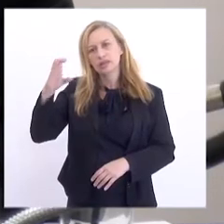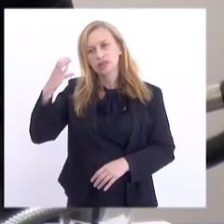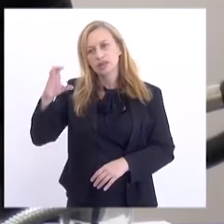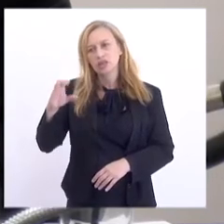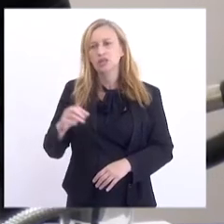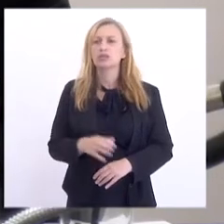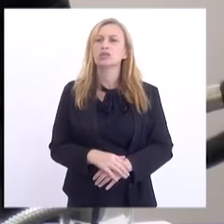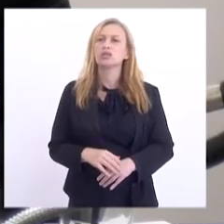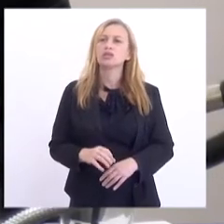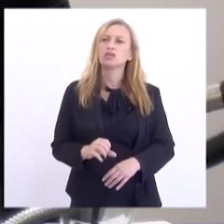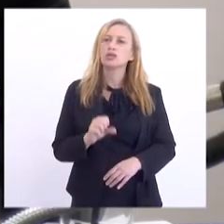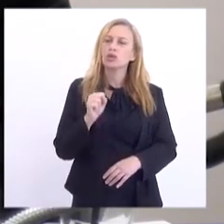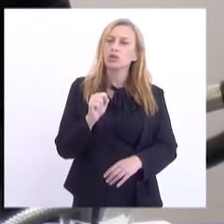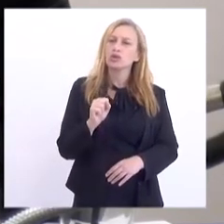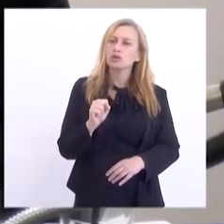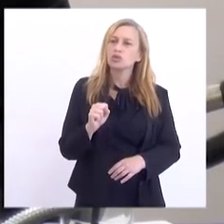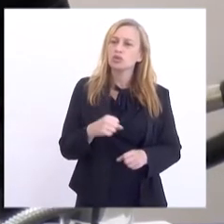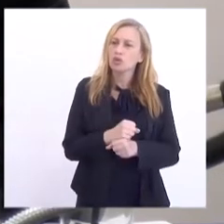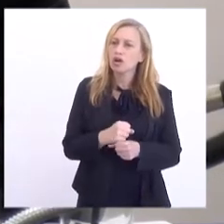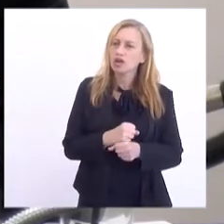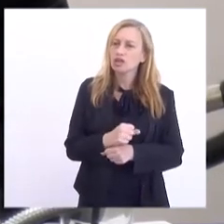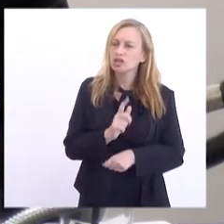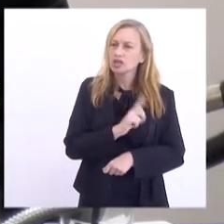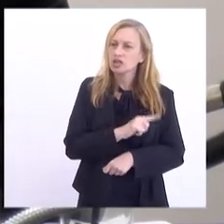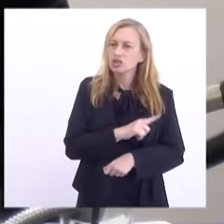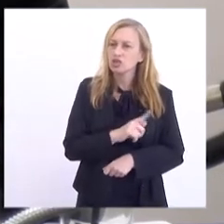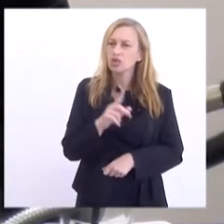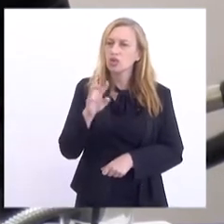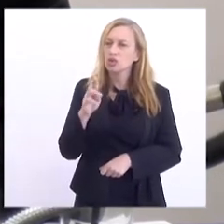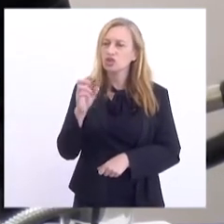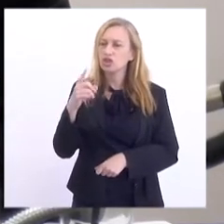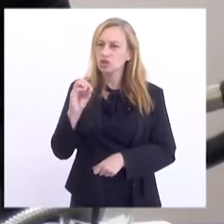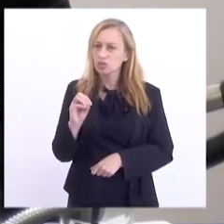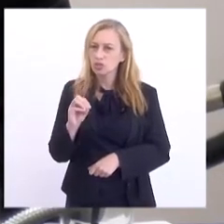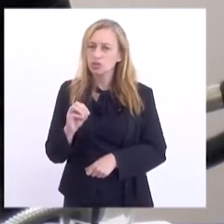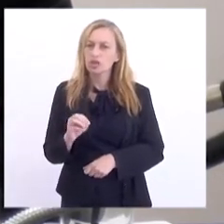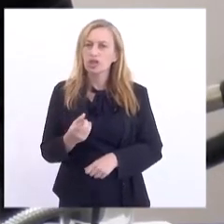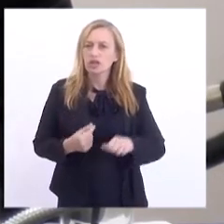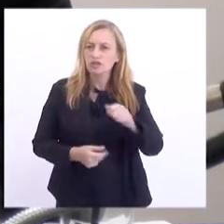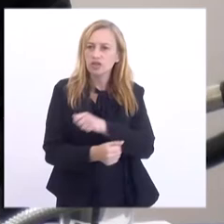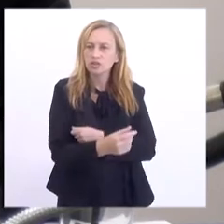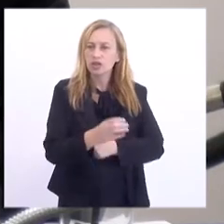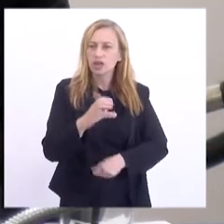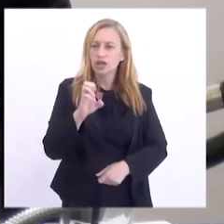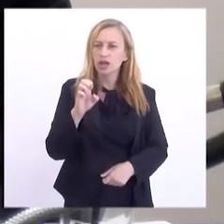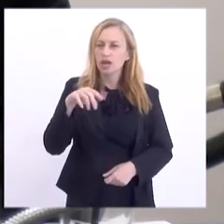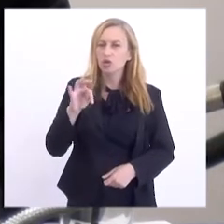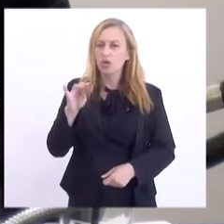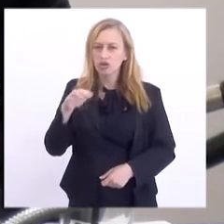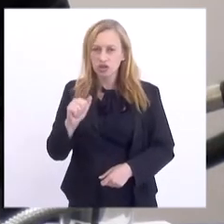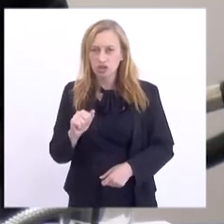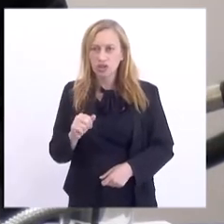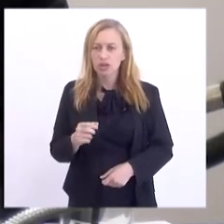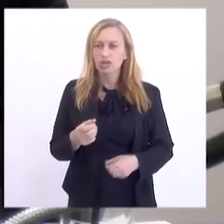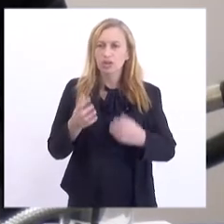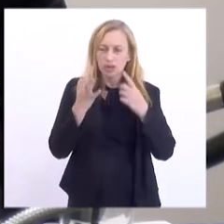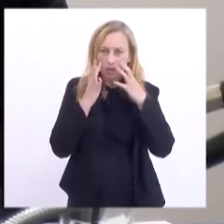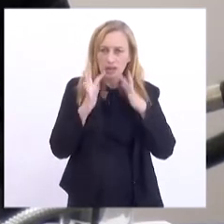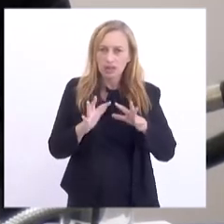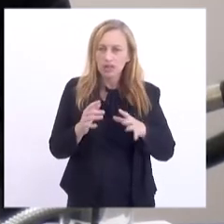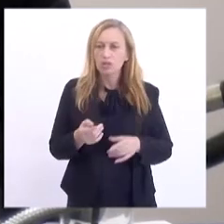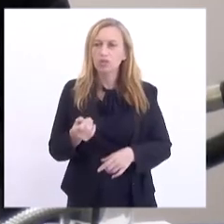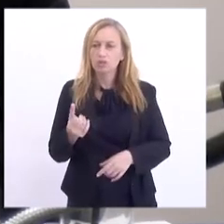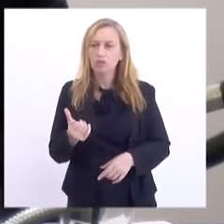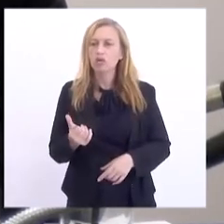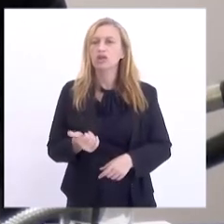durante oito horas antes do Rodrigo muito investimento em contenção de encosta investimento materiais chama pouca atenção né ninguém inaugura